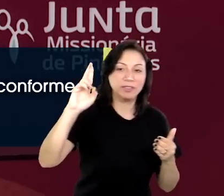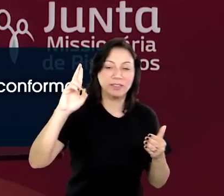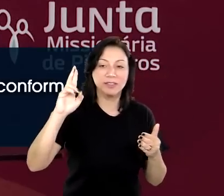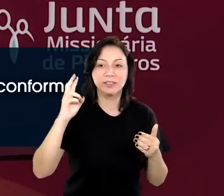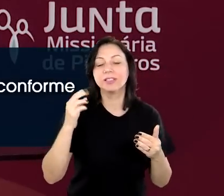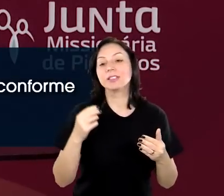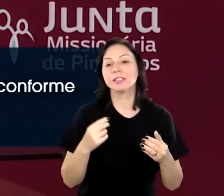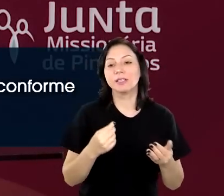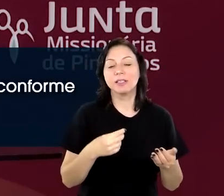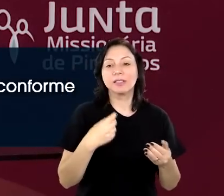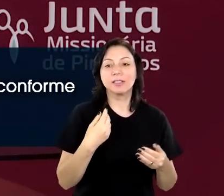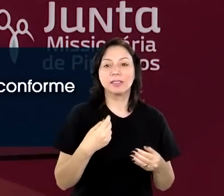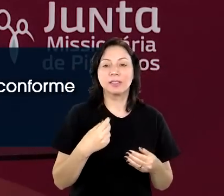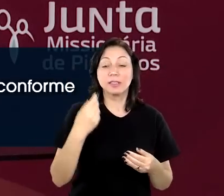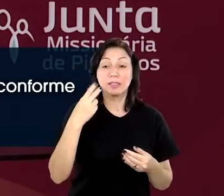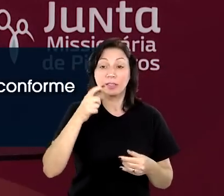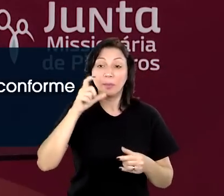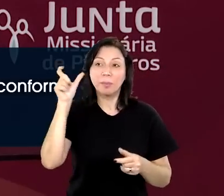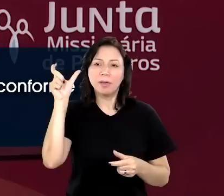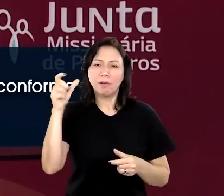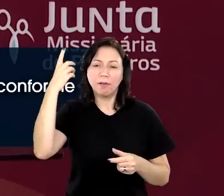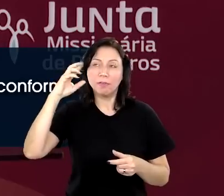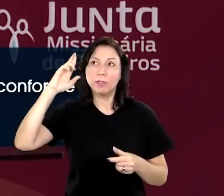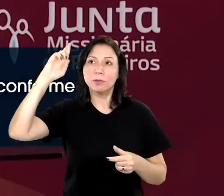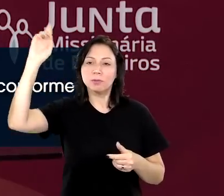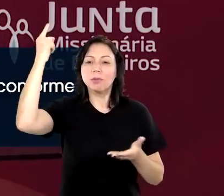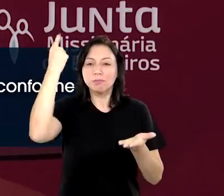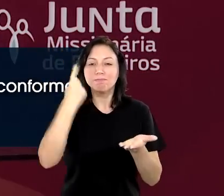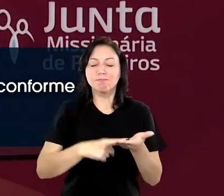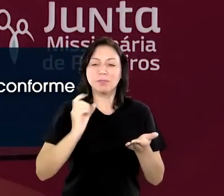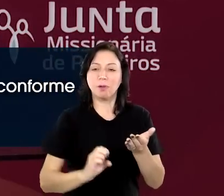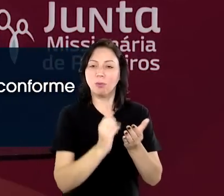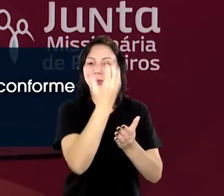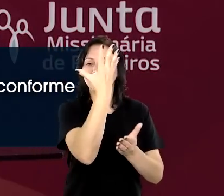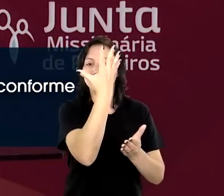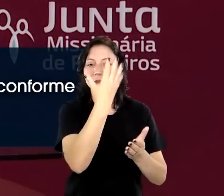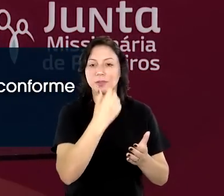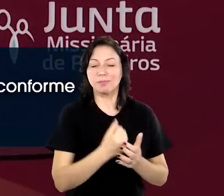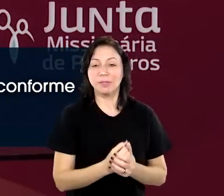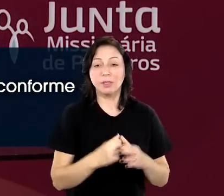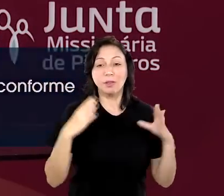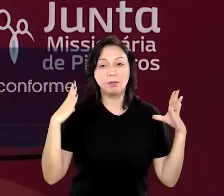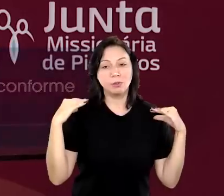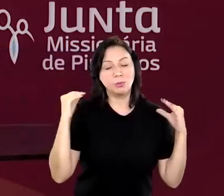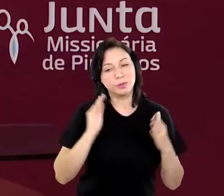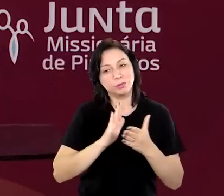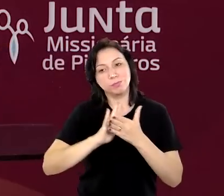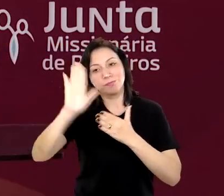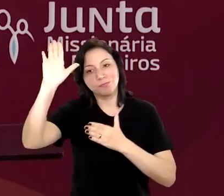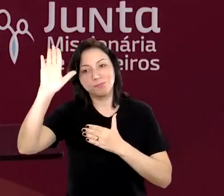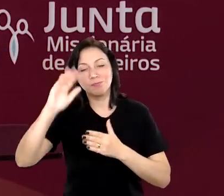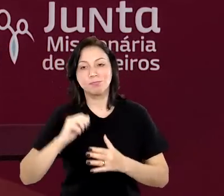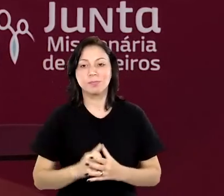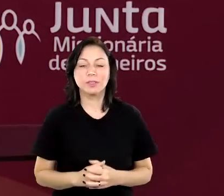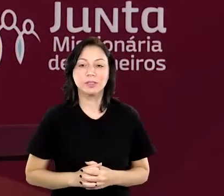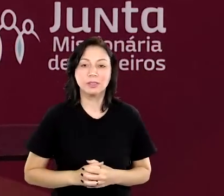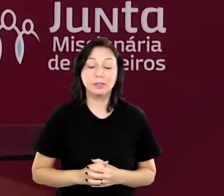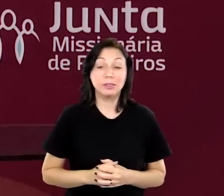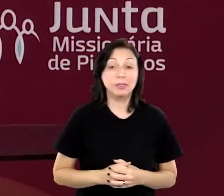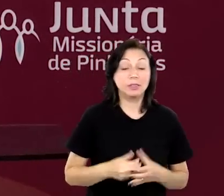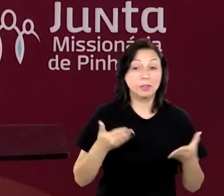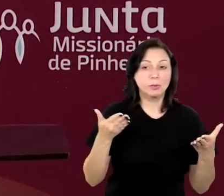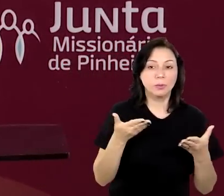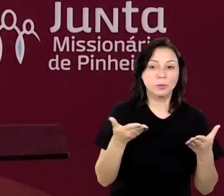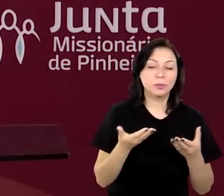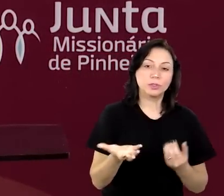mim conforme a tua palavra. E o anjo se ausentou dela. Amém. Eu quero meditar